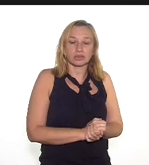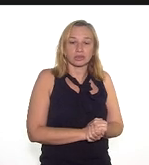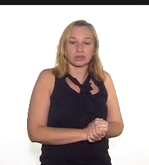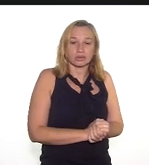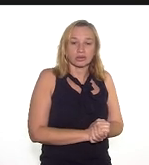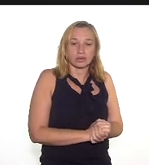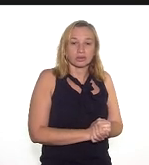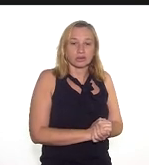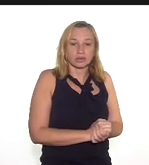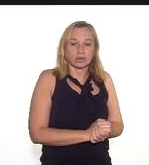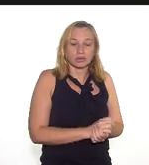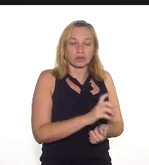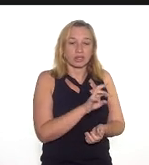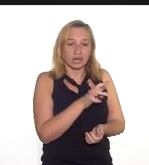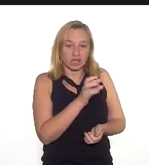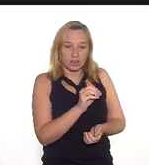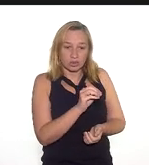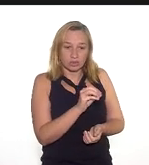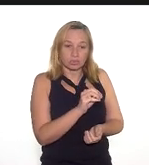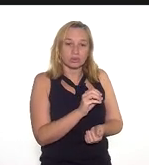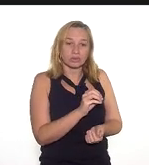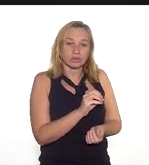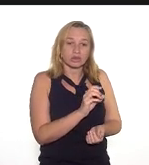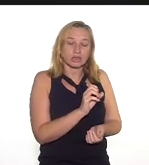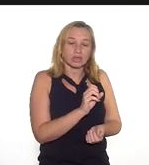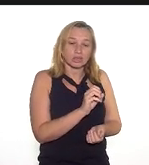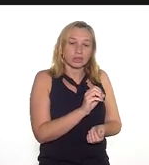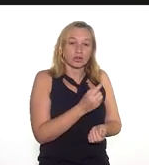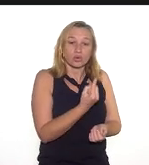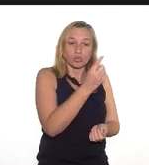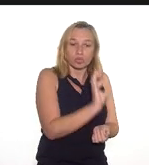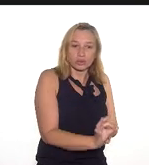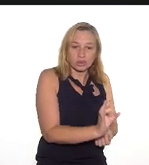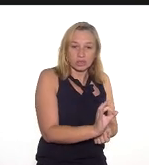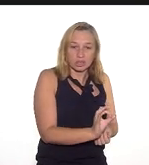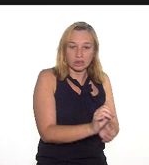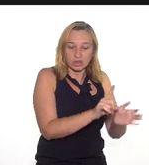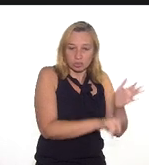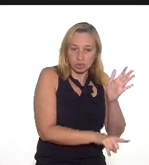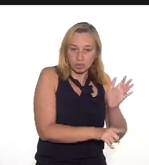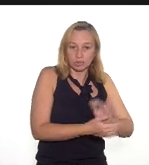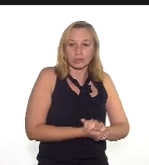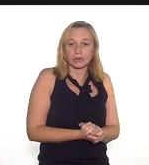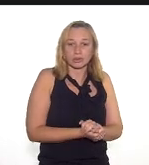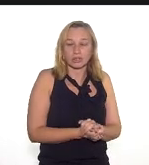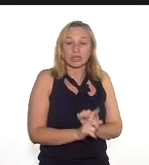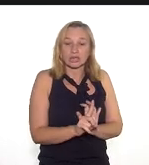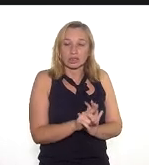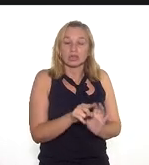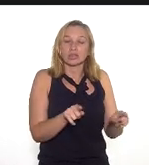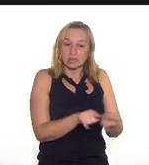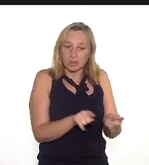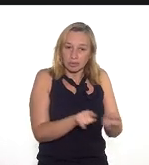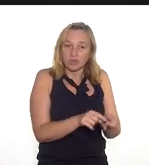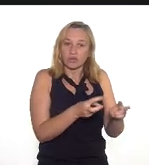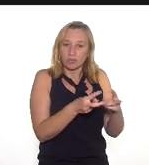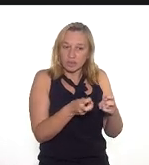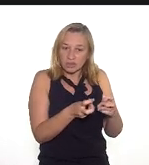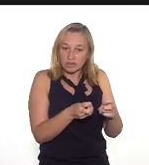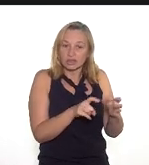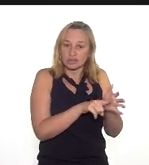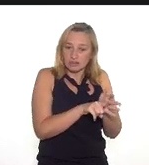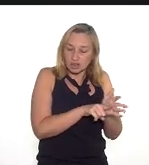era como se fosse um crédito presumido, tá, que era 1% e já deduzido. Detectado também nessa